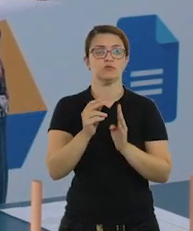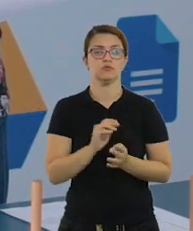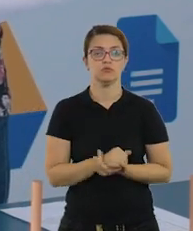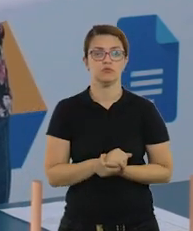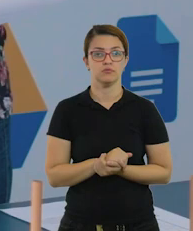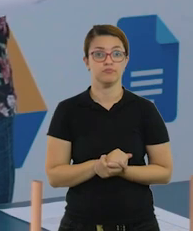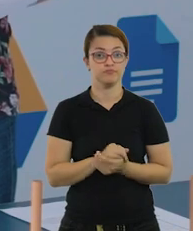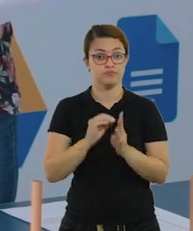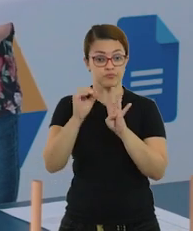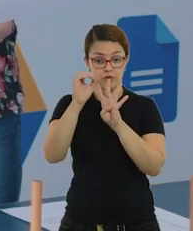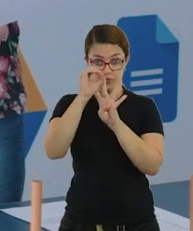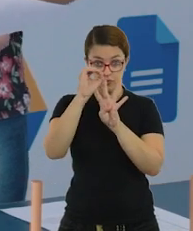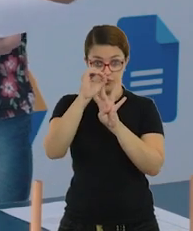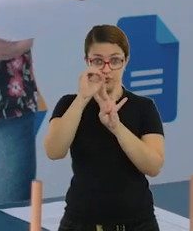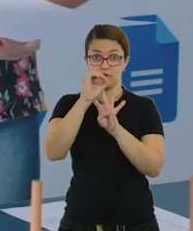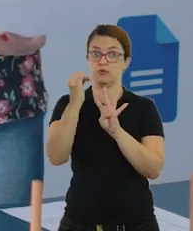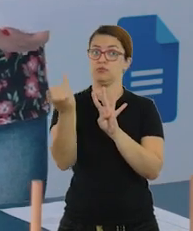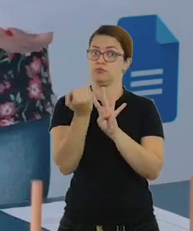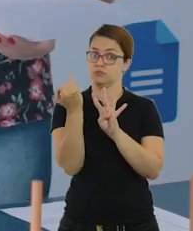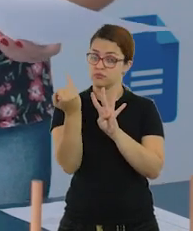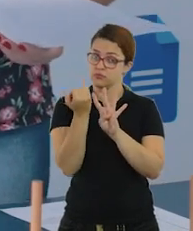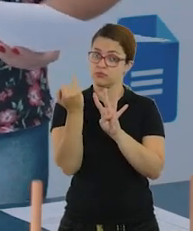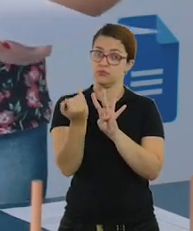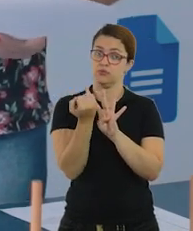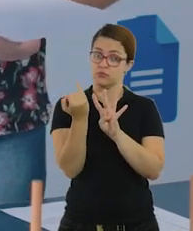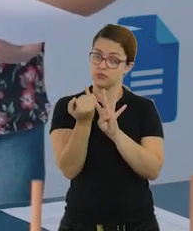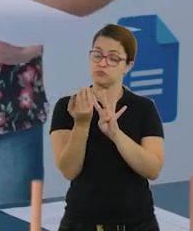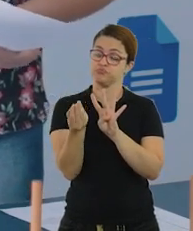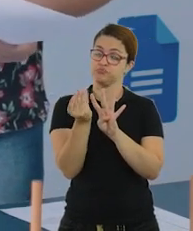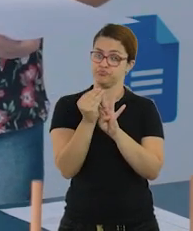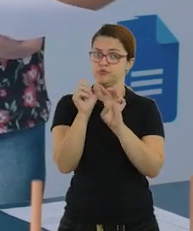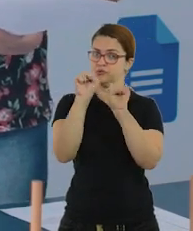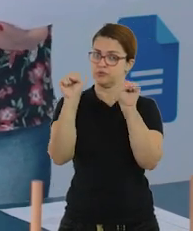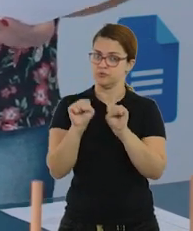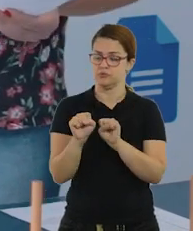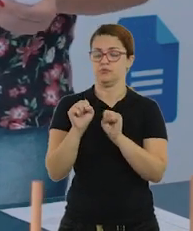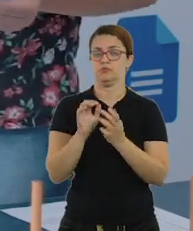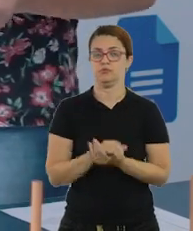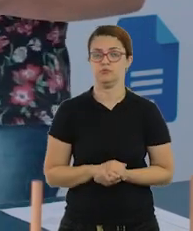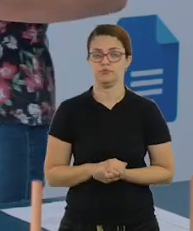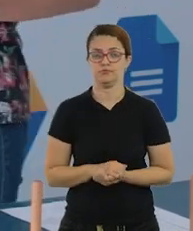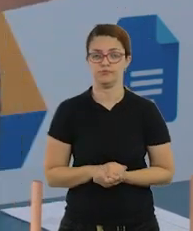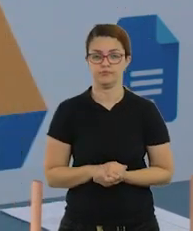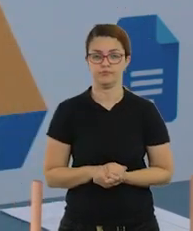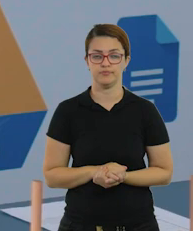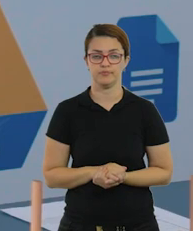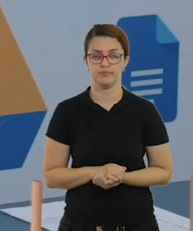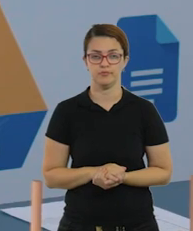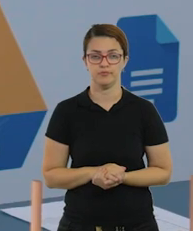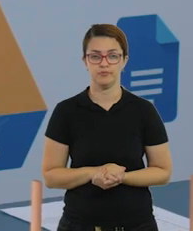8032, 8032. O zero é de extrema importância no nosso sistema de numeração, tá?